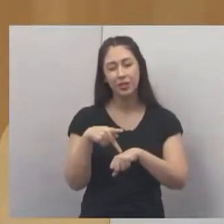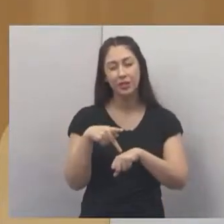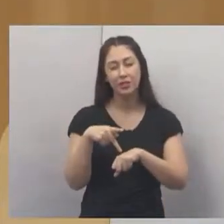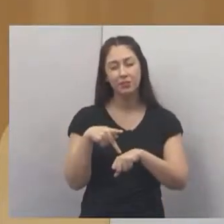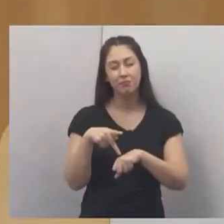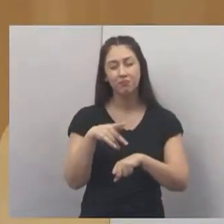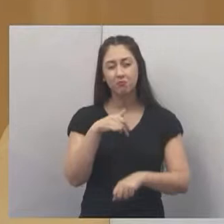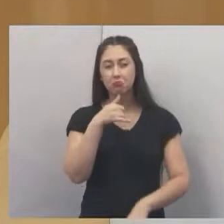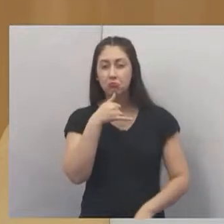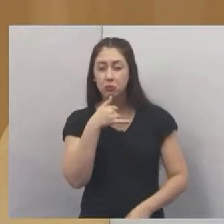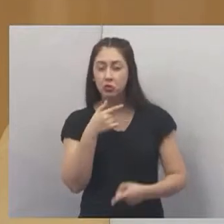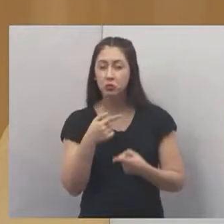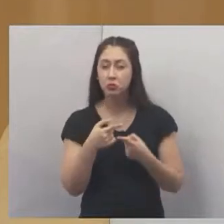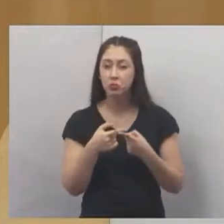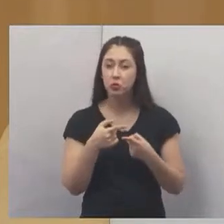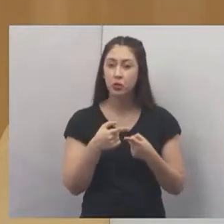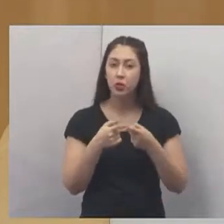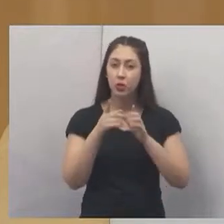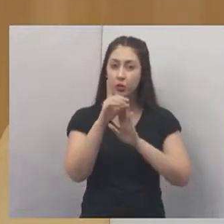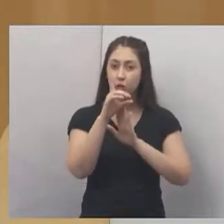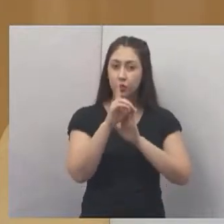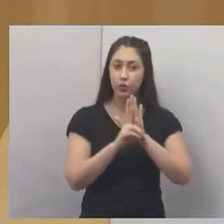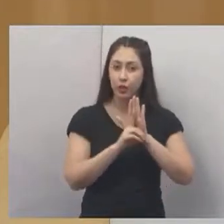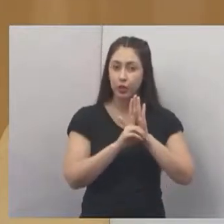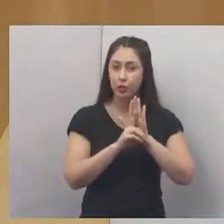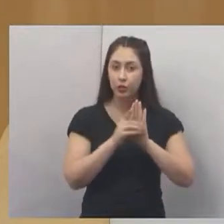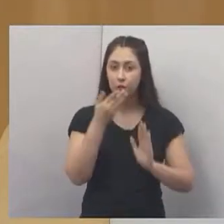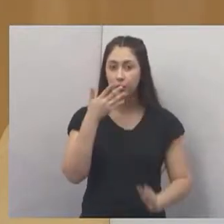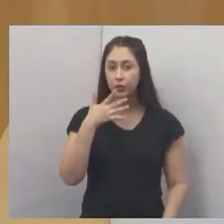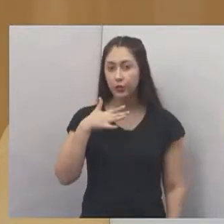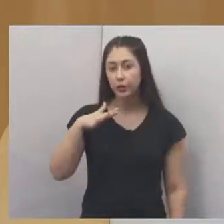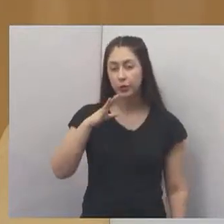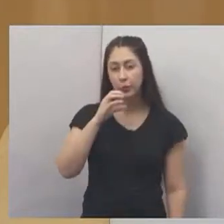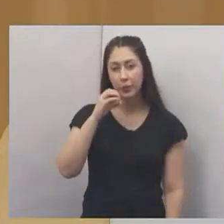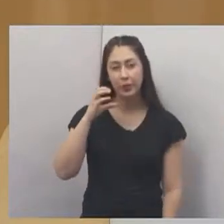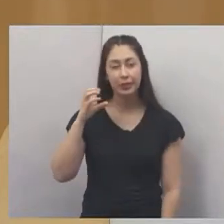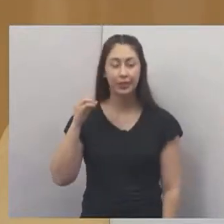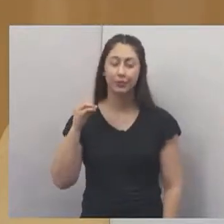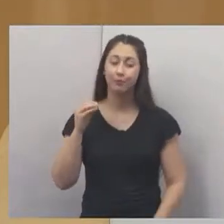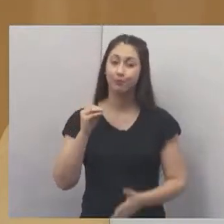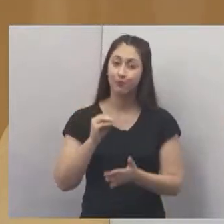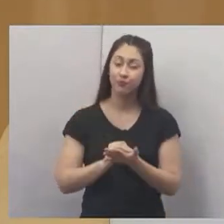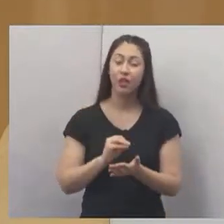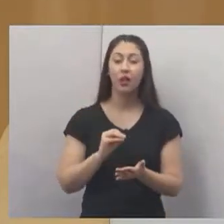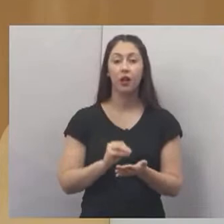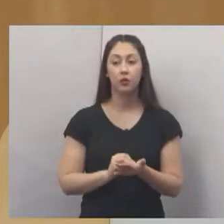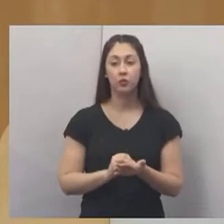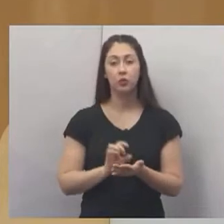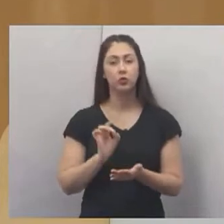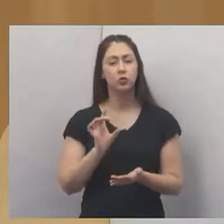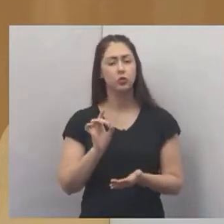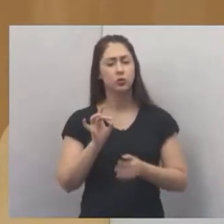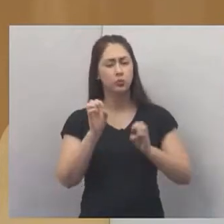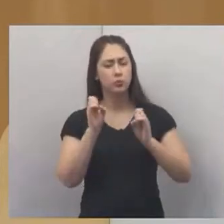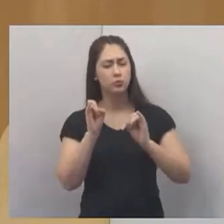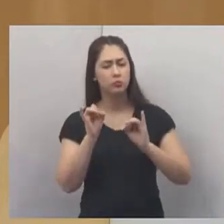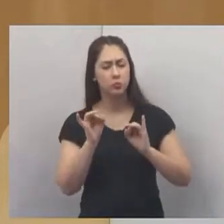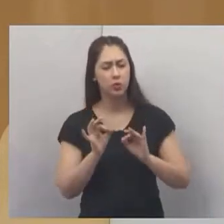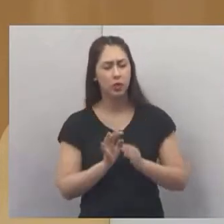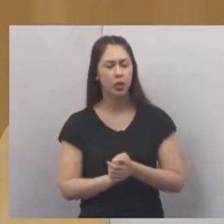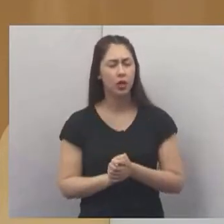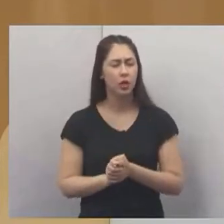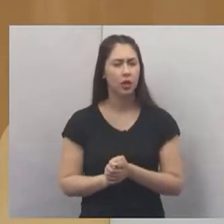desrespeito à proteção dos direitos da criança e do adolescente. Só para que a gente tenha uma ideia, senhores vereadores, nos